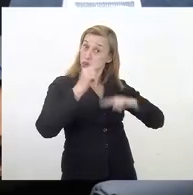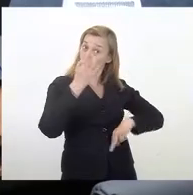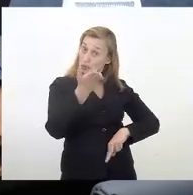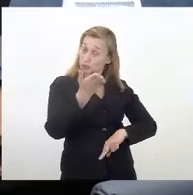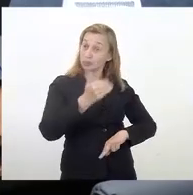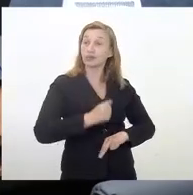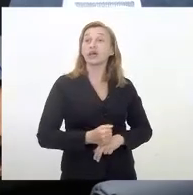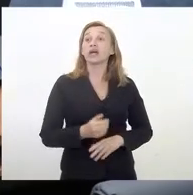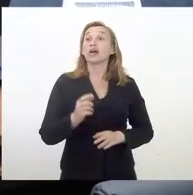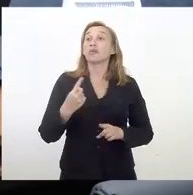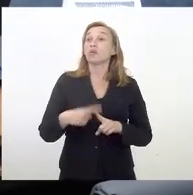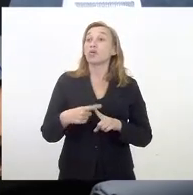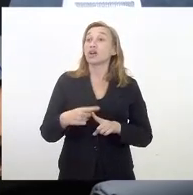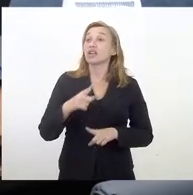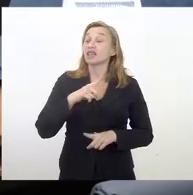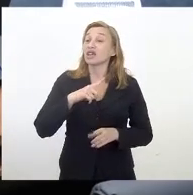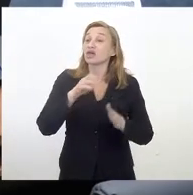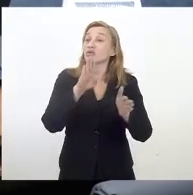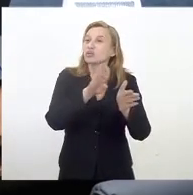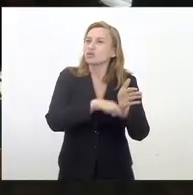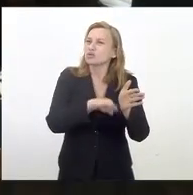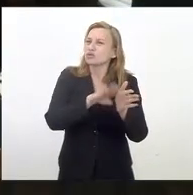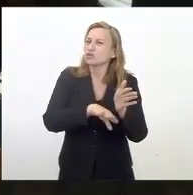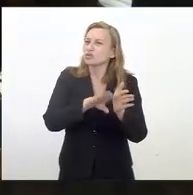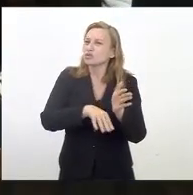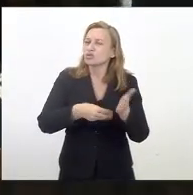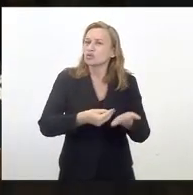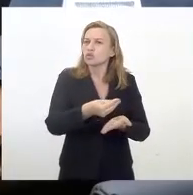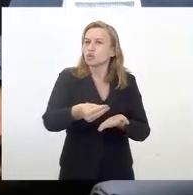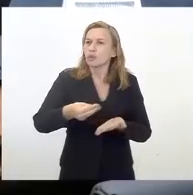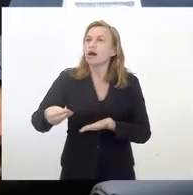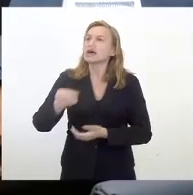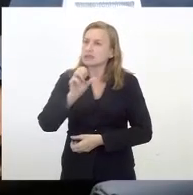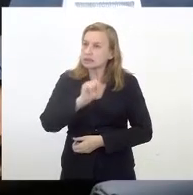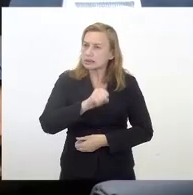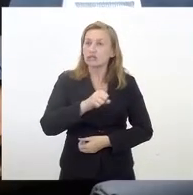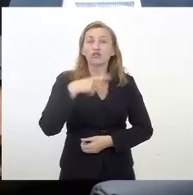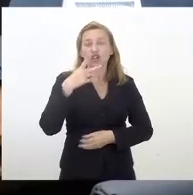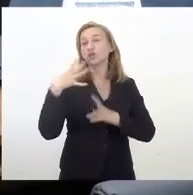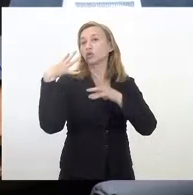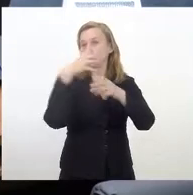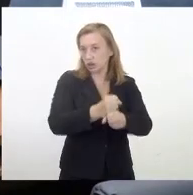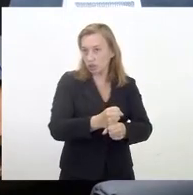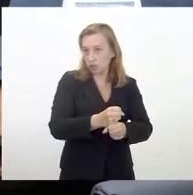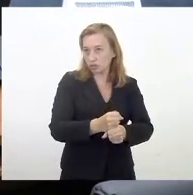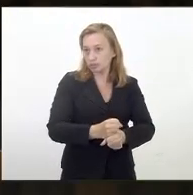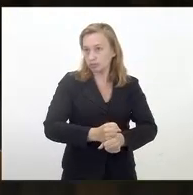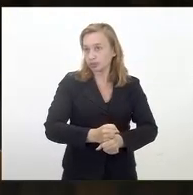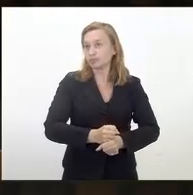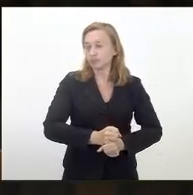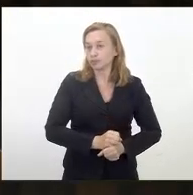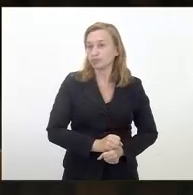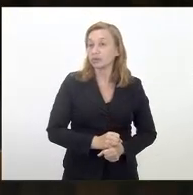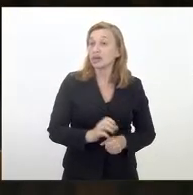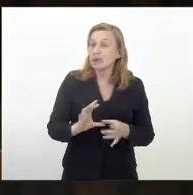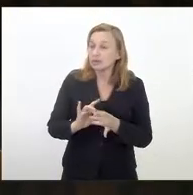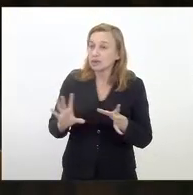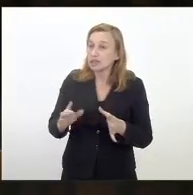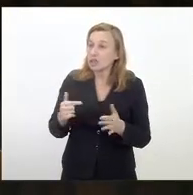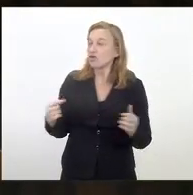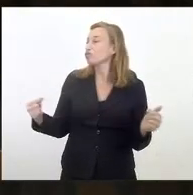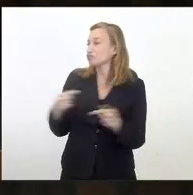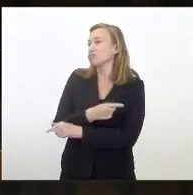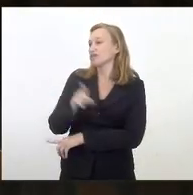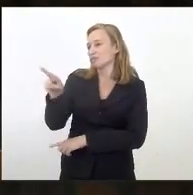presente tá mas é porque tem aqueles abatimentos do G passos mas eu que falo total e eu quero fazer me permite discordar